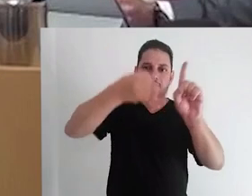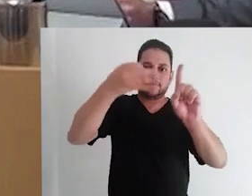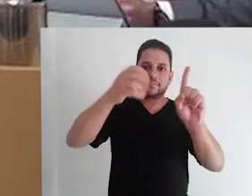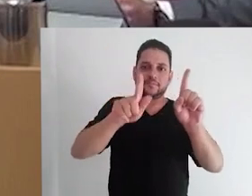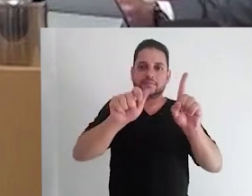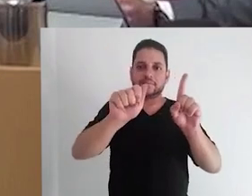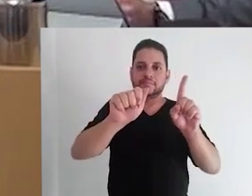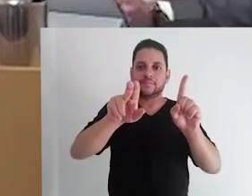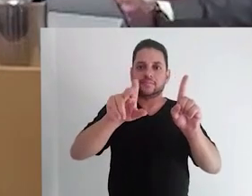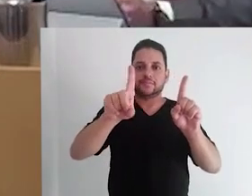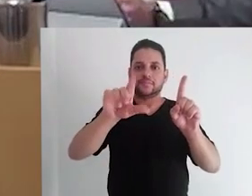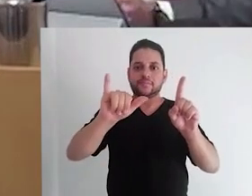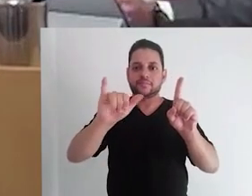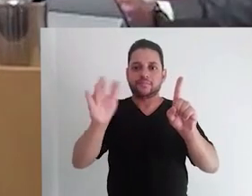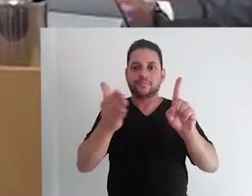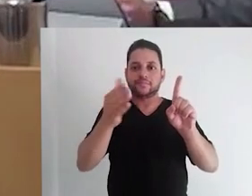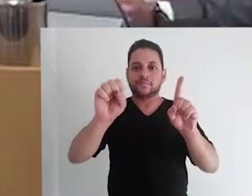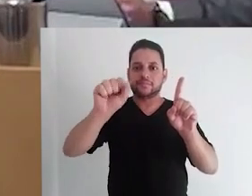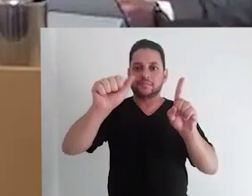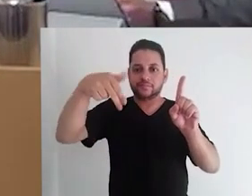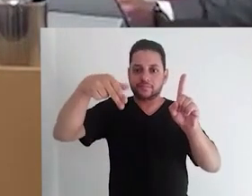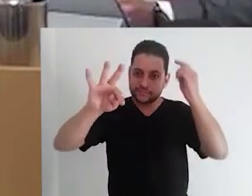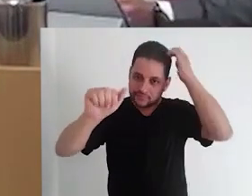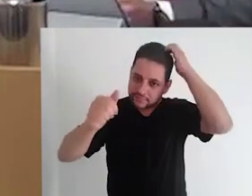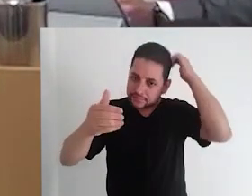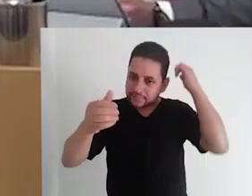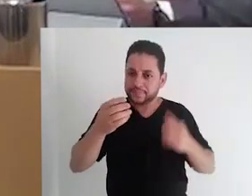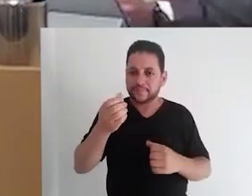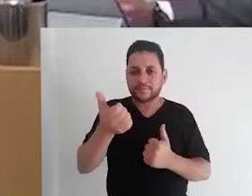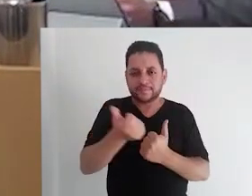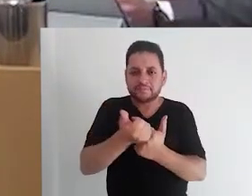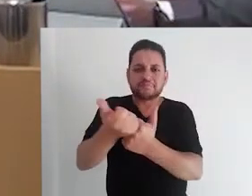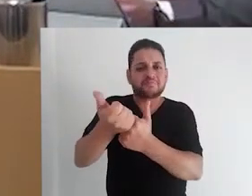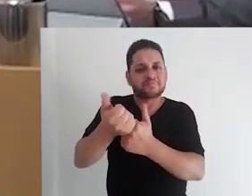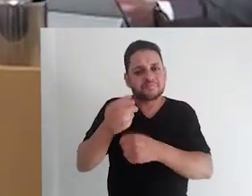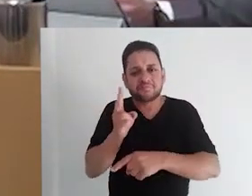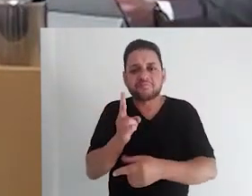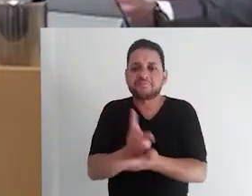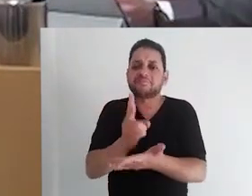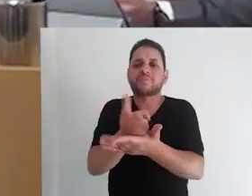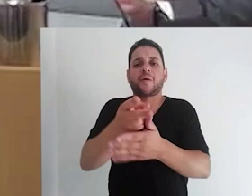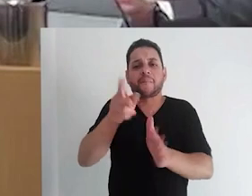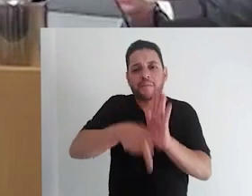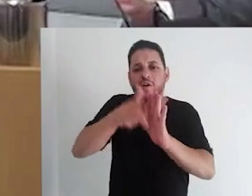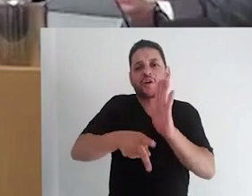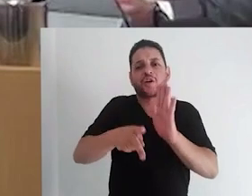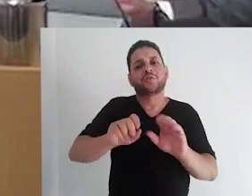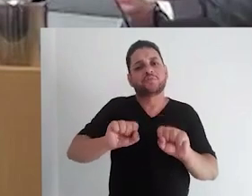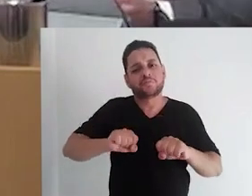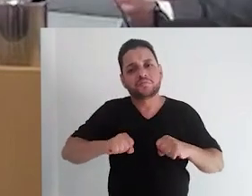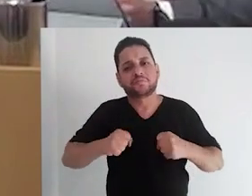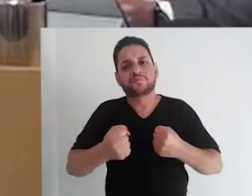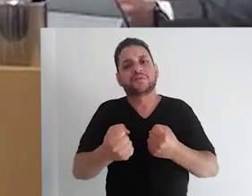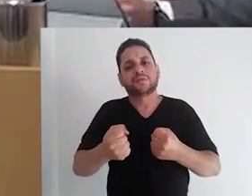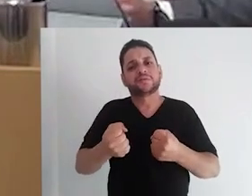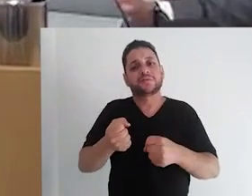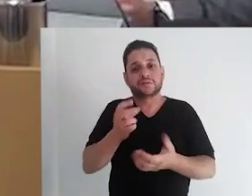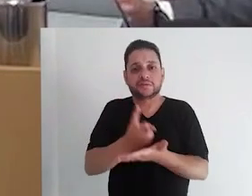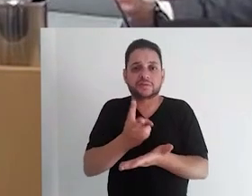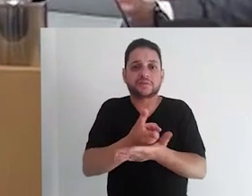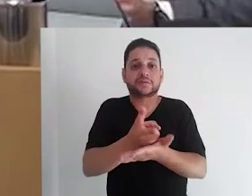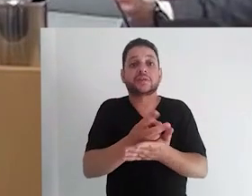sempre nos apoiou, sempre esteve nos defendendo e defendendo os nossos projetos e acreditando. E não só isso, como